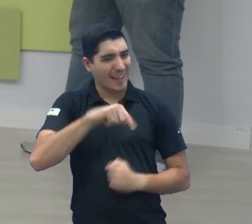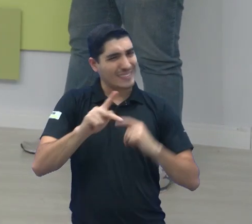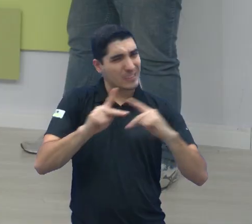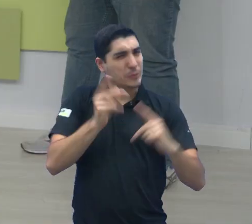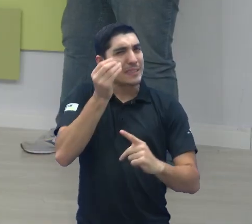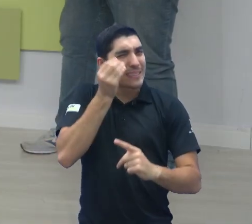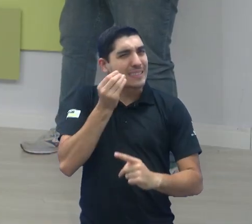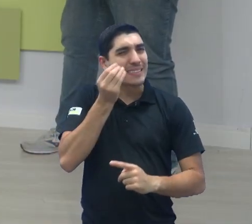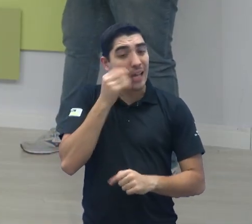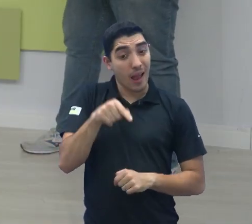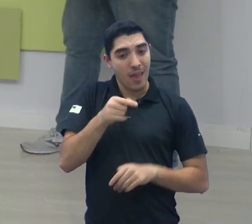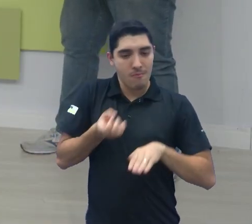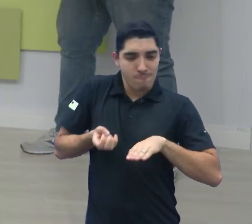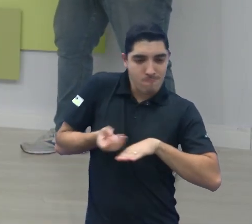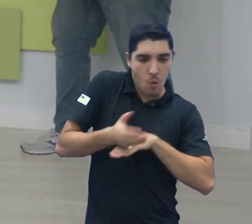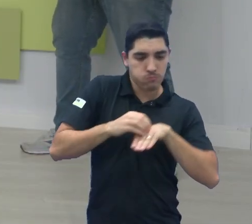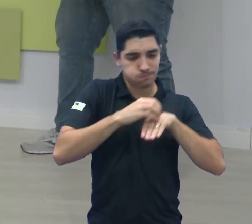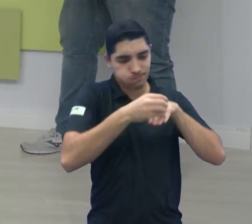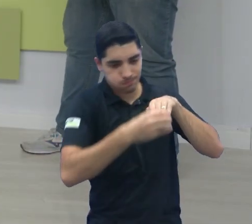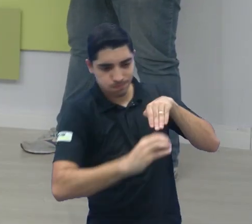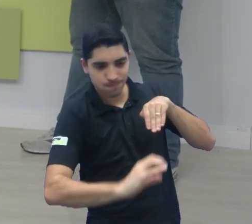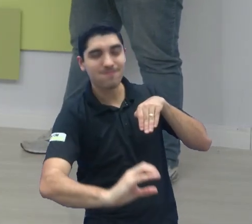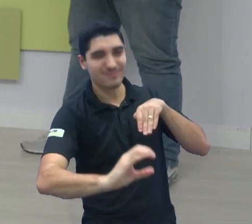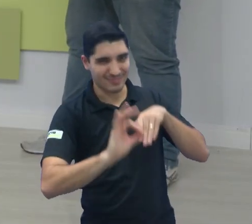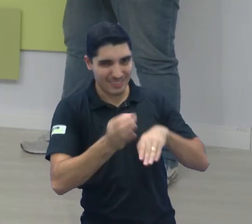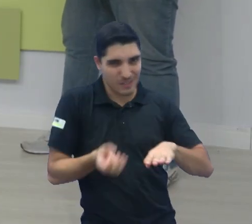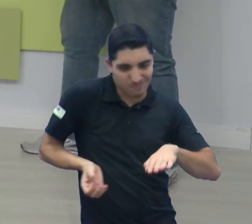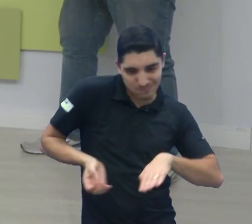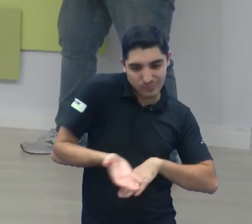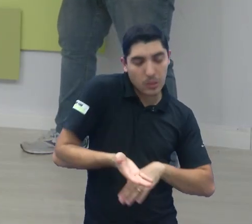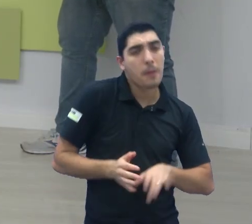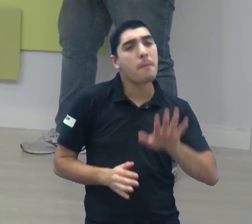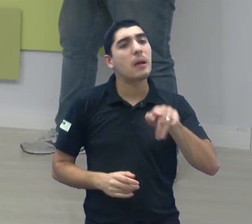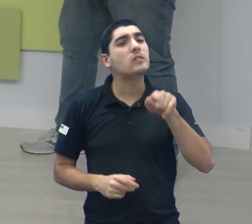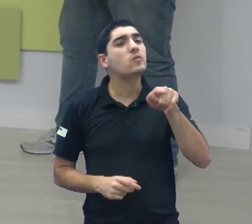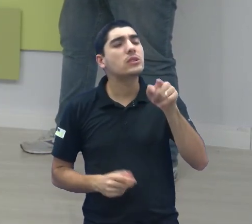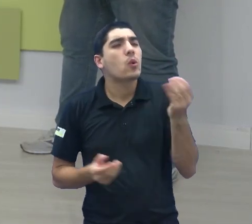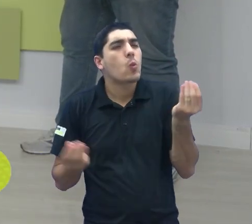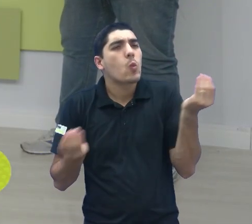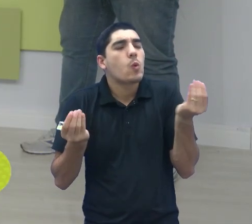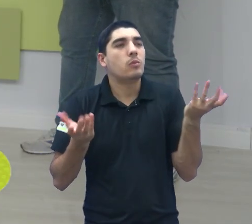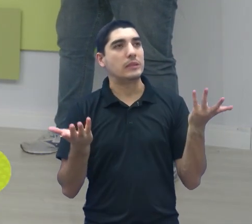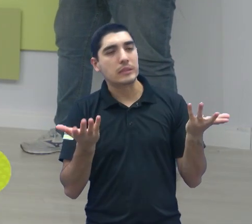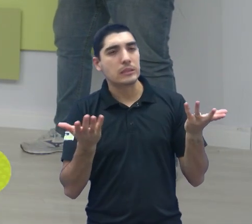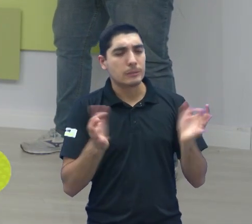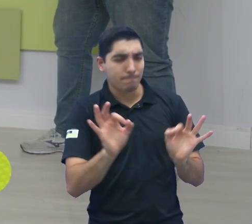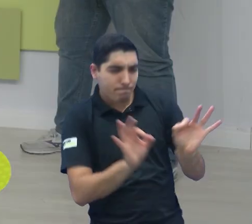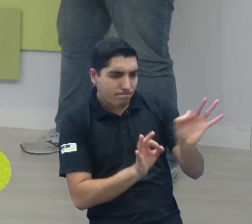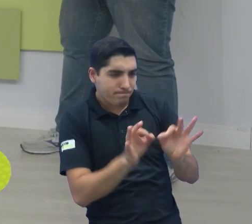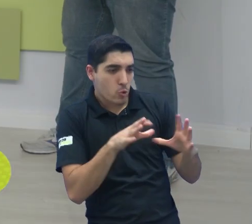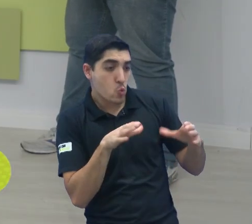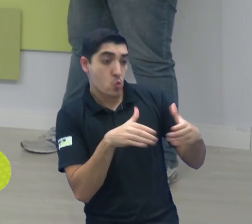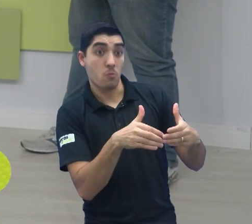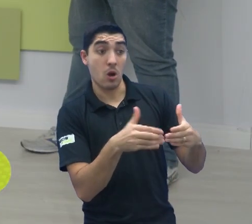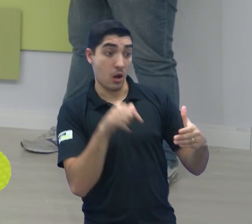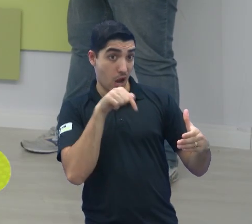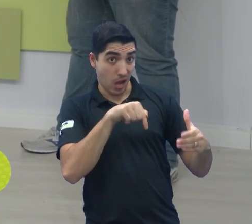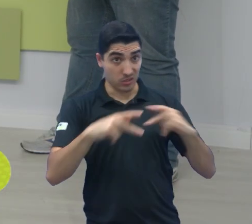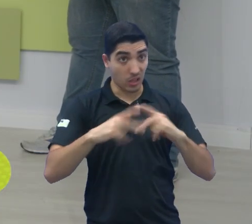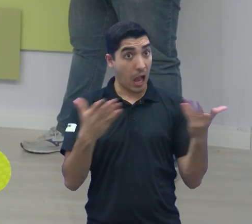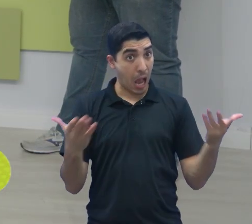bocha paralímpica e como que foi para você estruturar uma equipe aqui, né? Hoje em dia é super